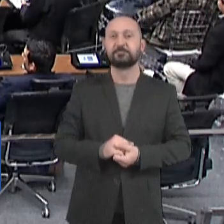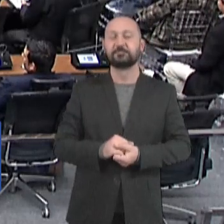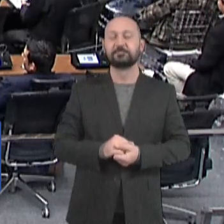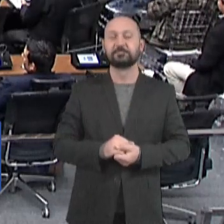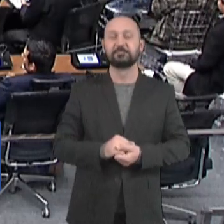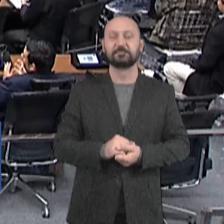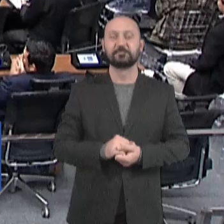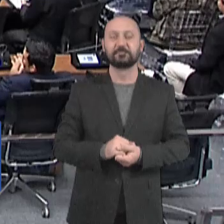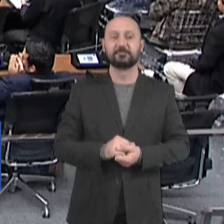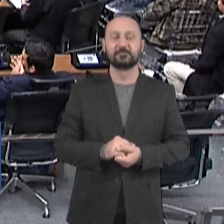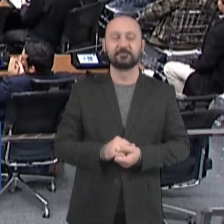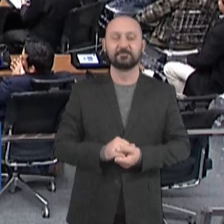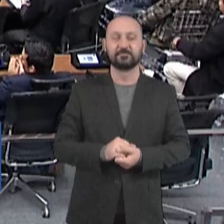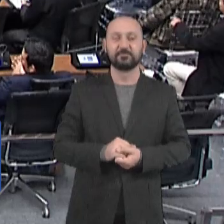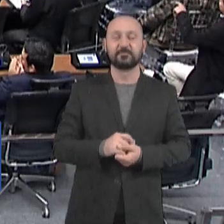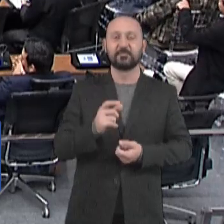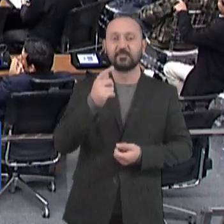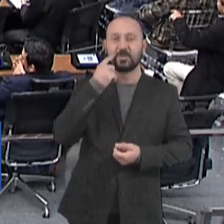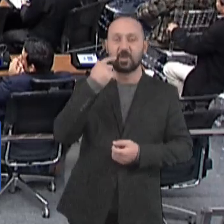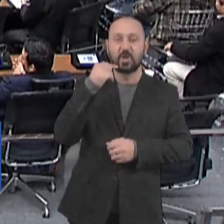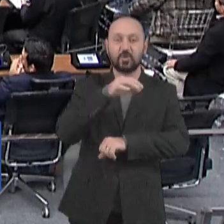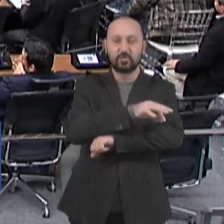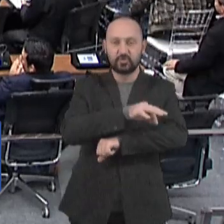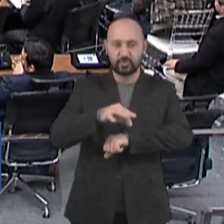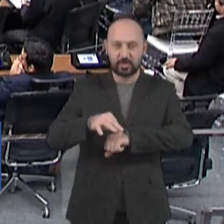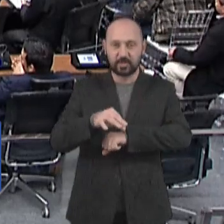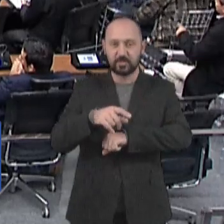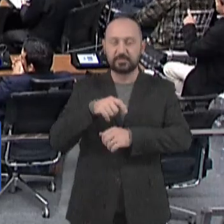Lacerda, engenheiro civil,